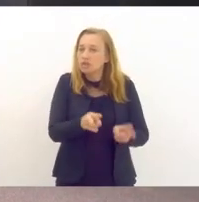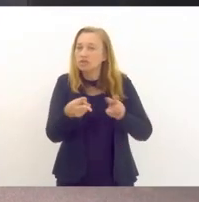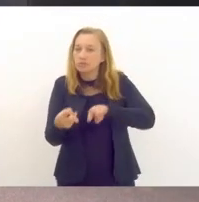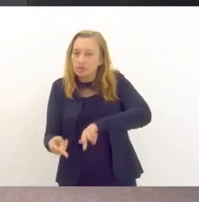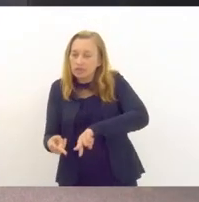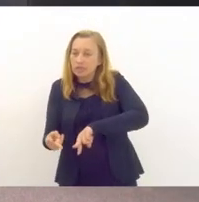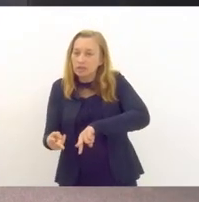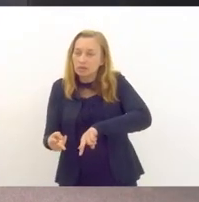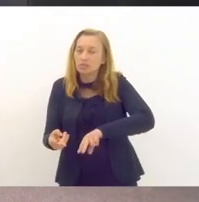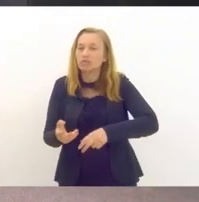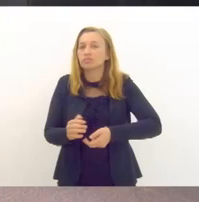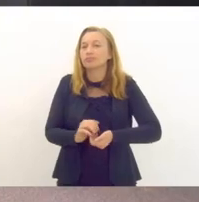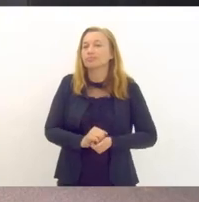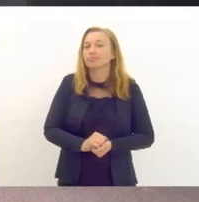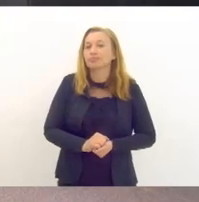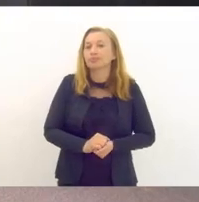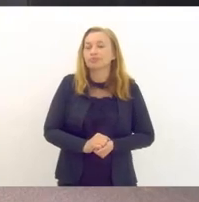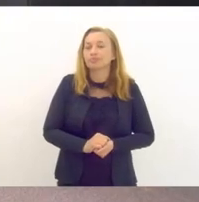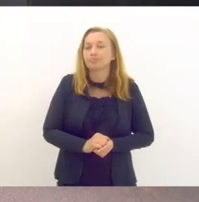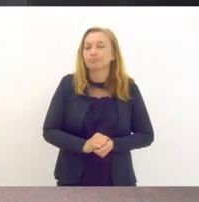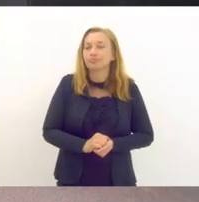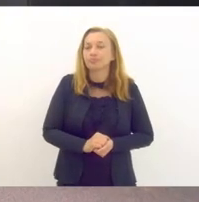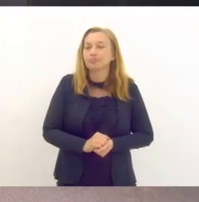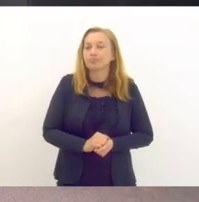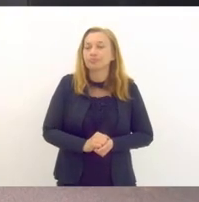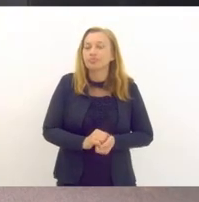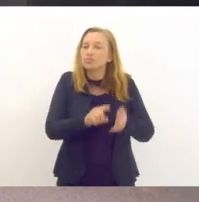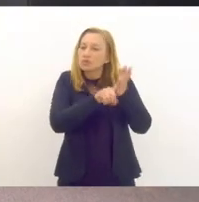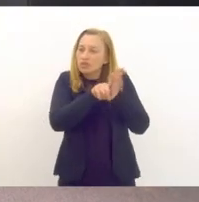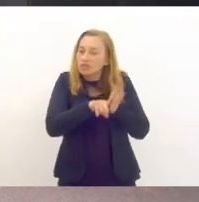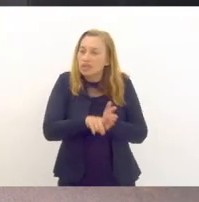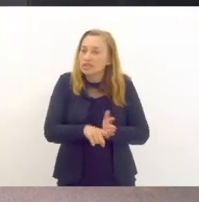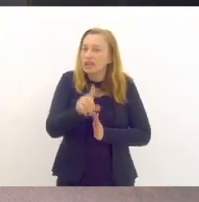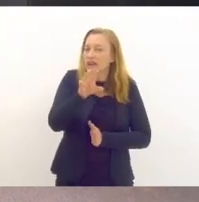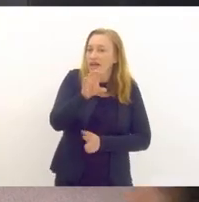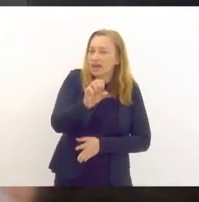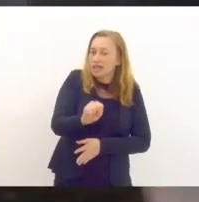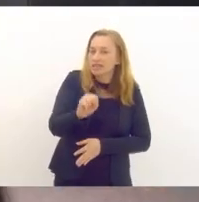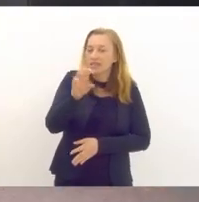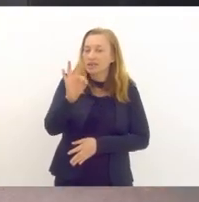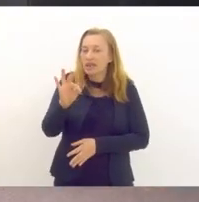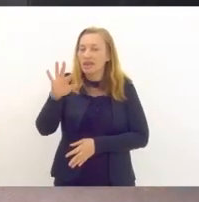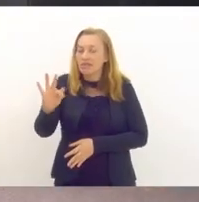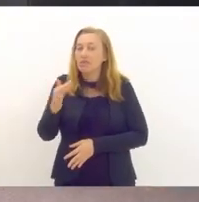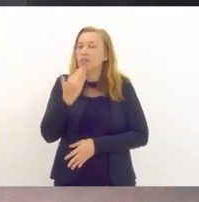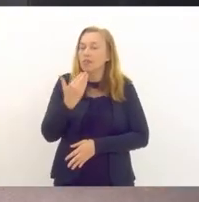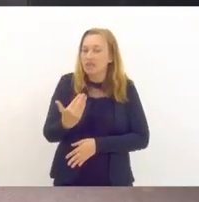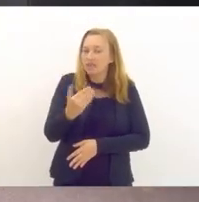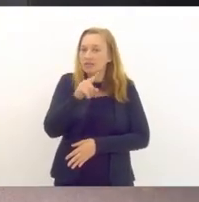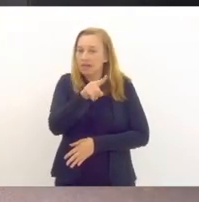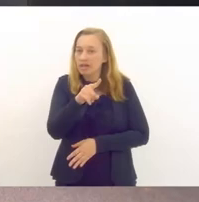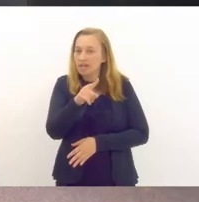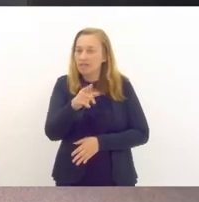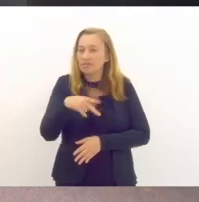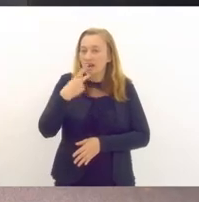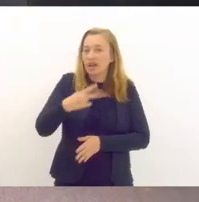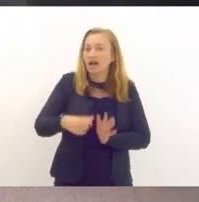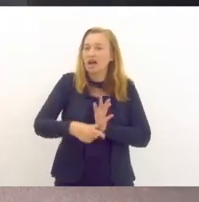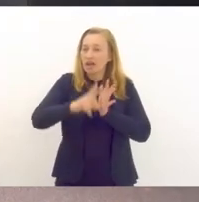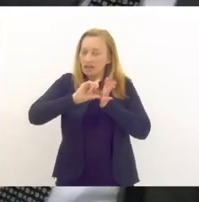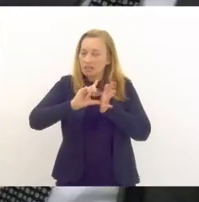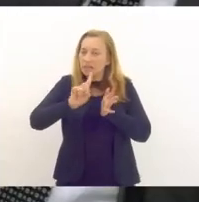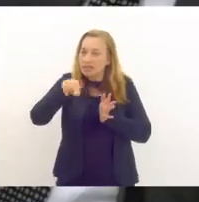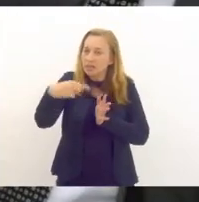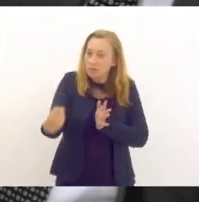em cima de uma ponderação de análise do STF por isso que eu tô pedindo para que ele fizesse a ponderação antes após